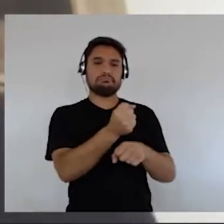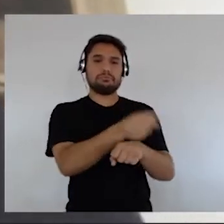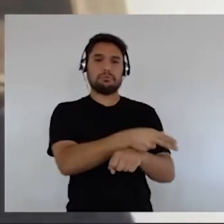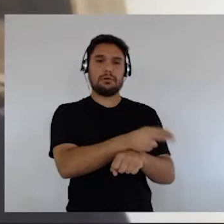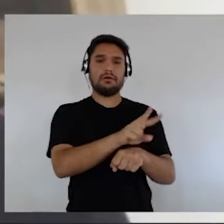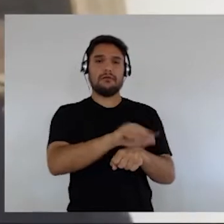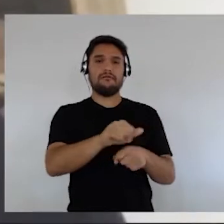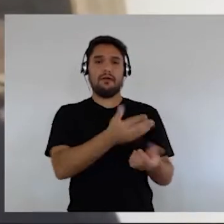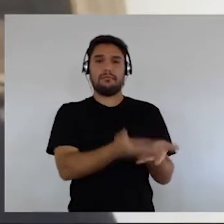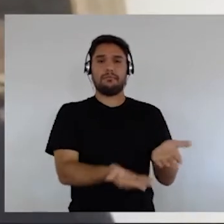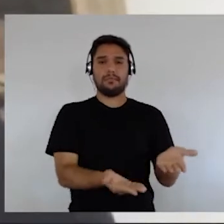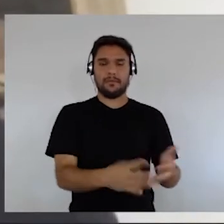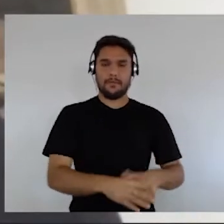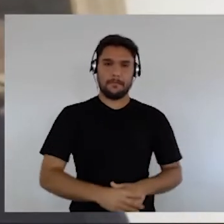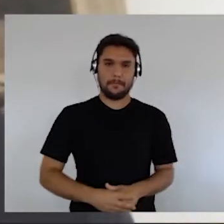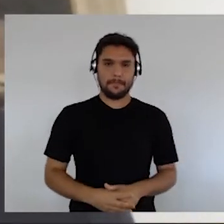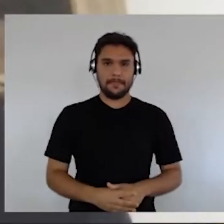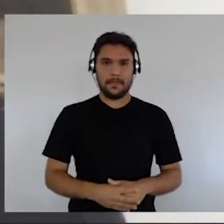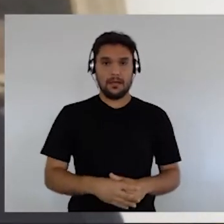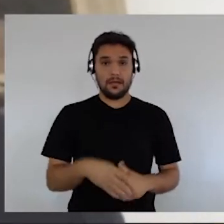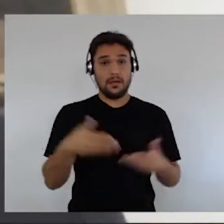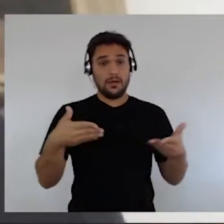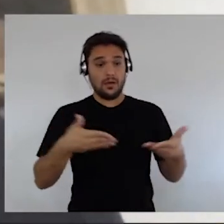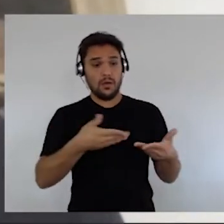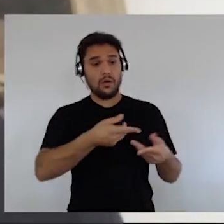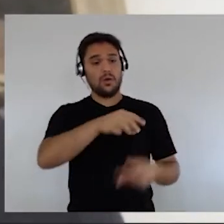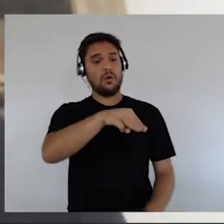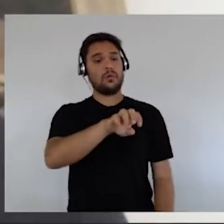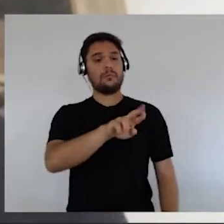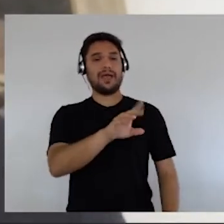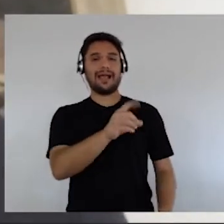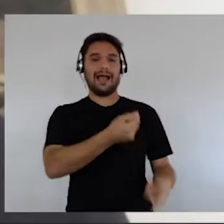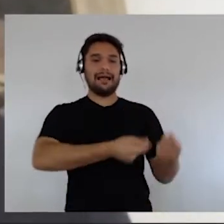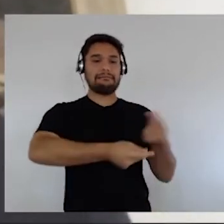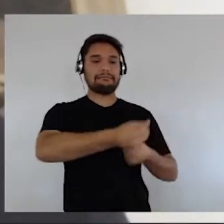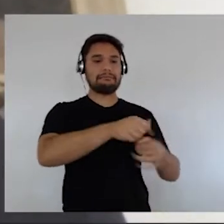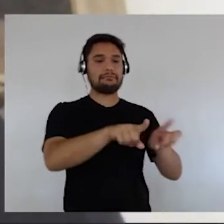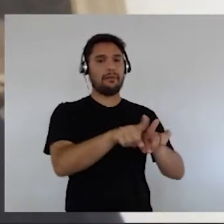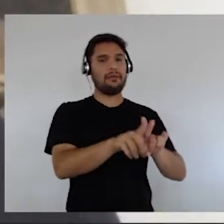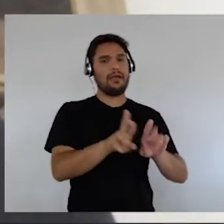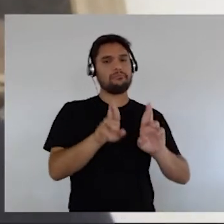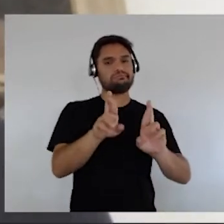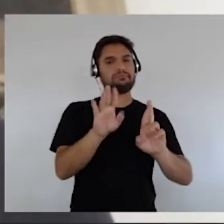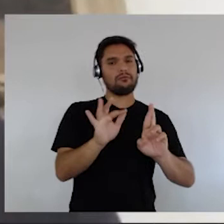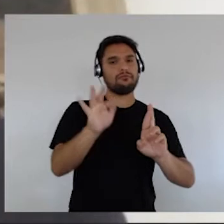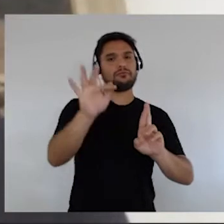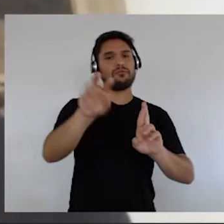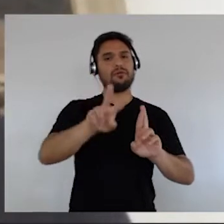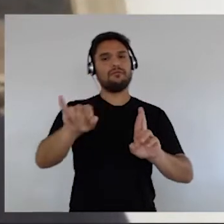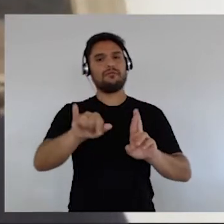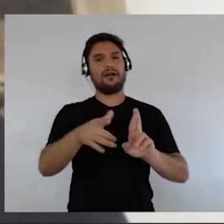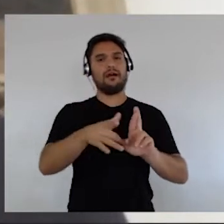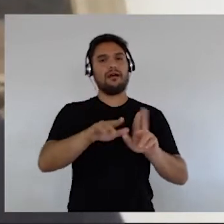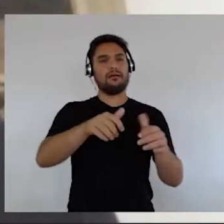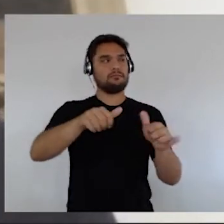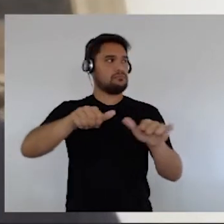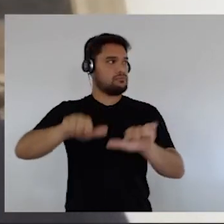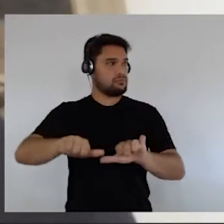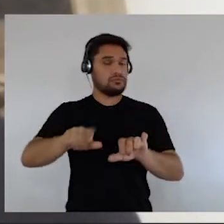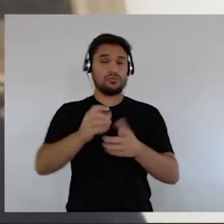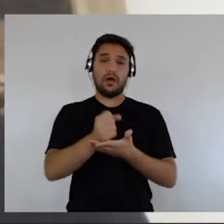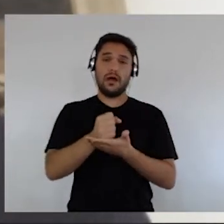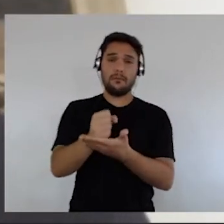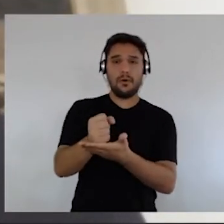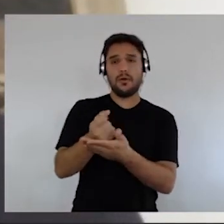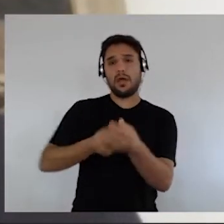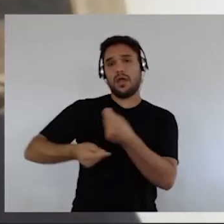permanentemente perdidos. O mercado também espera efeitos negativos da ondulação de apoios